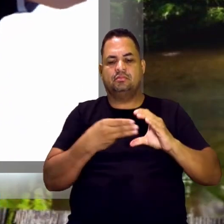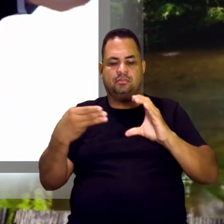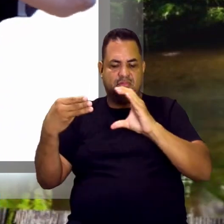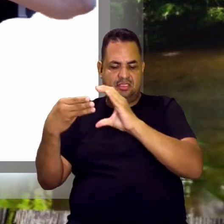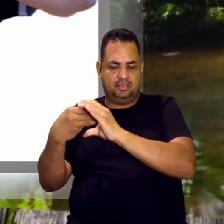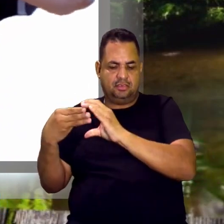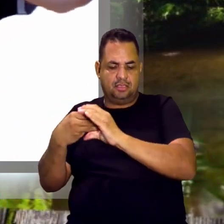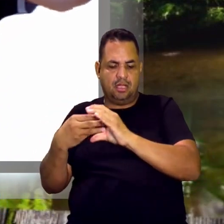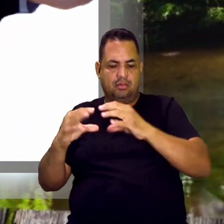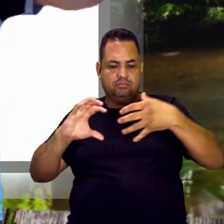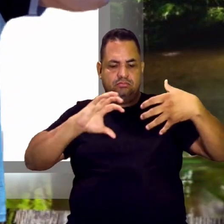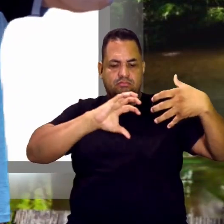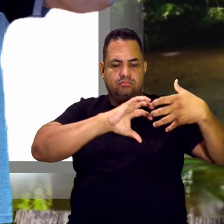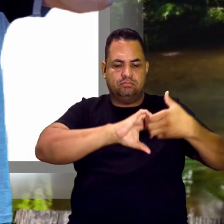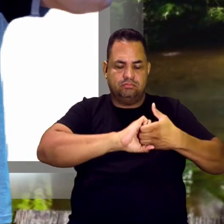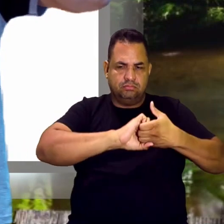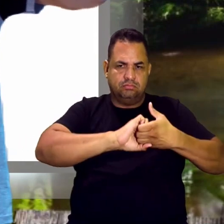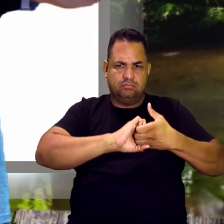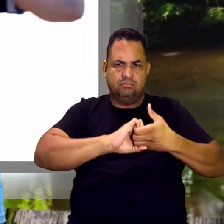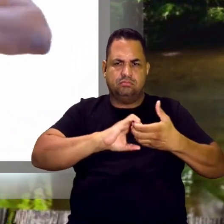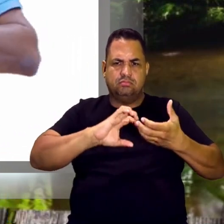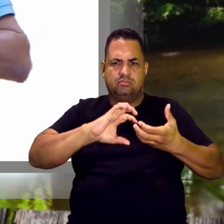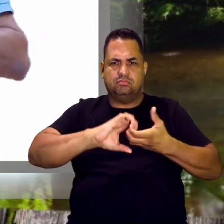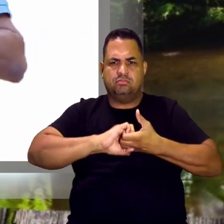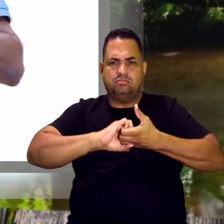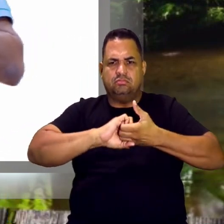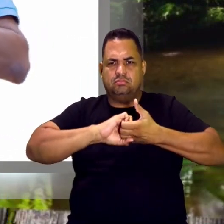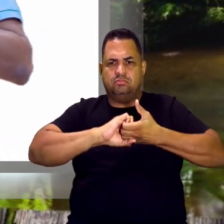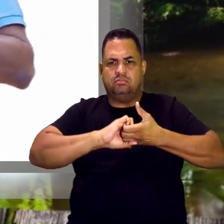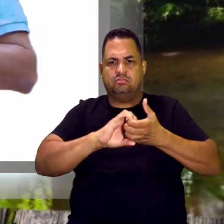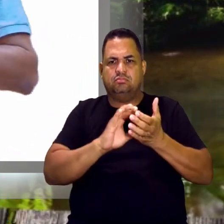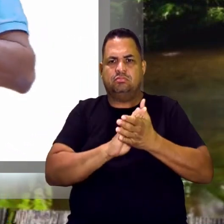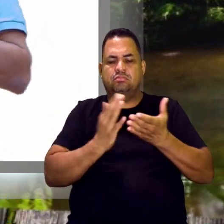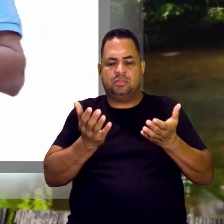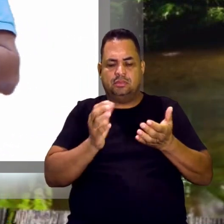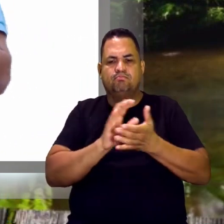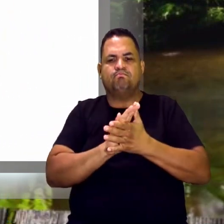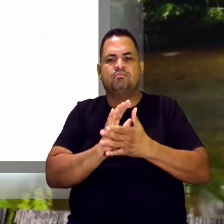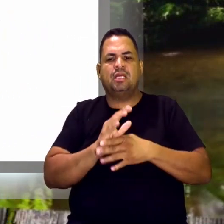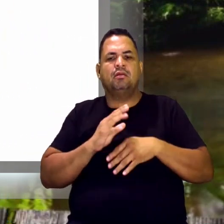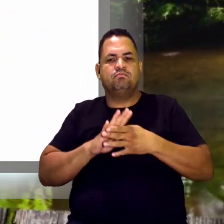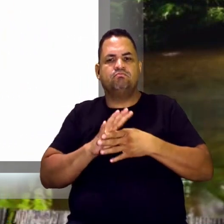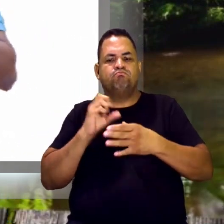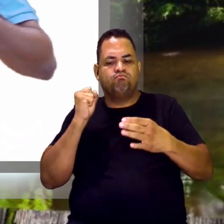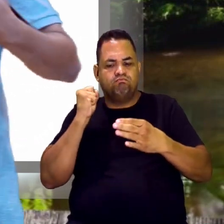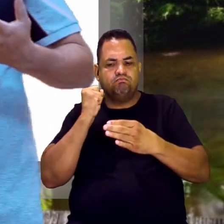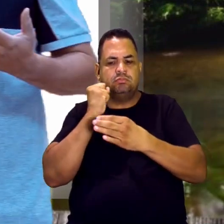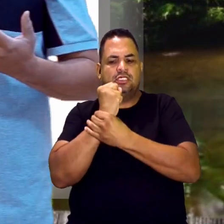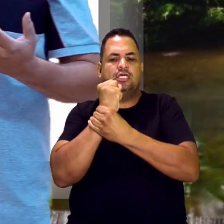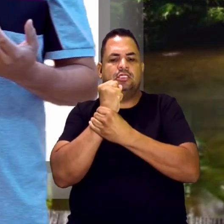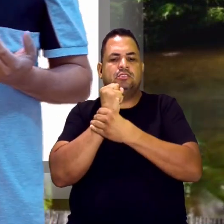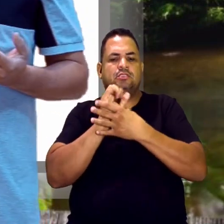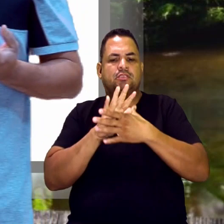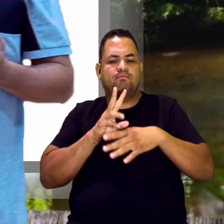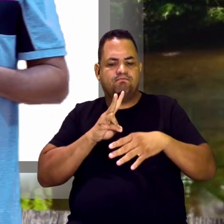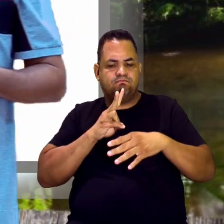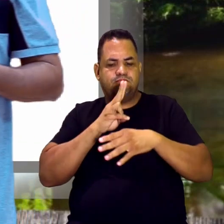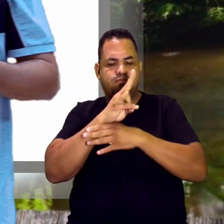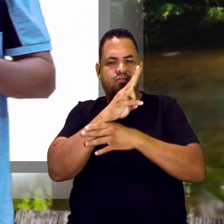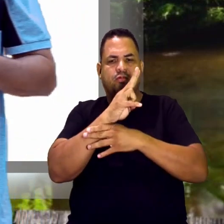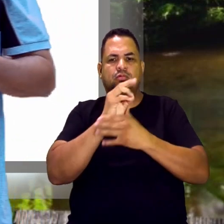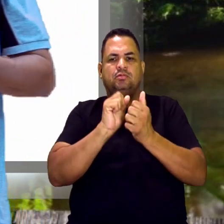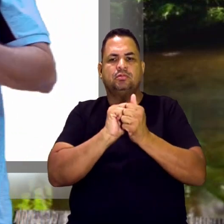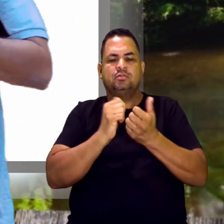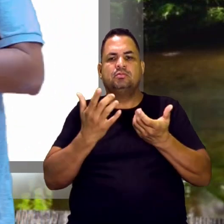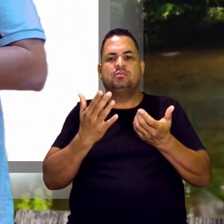grudar na outra, no sentido de aumentar a segurança desse contato. Até